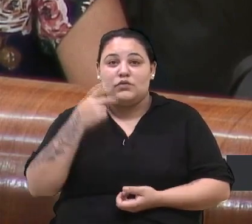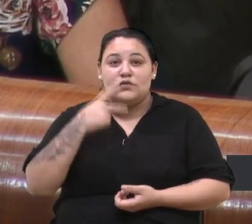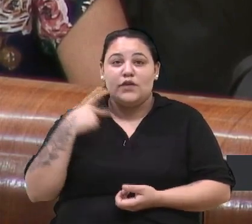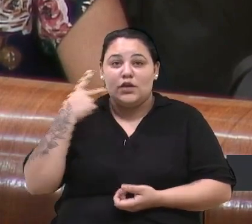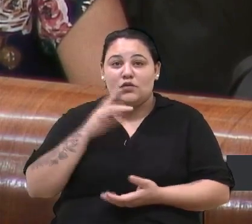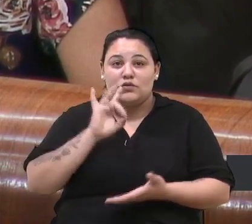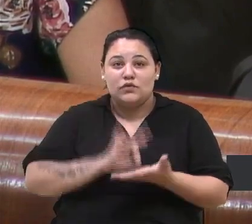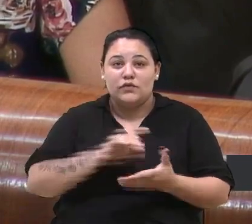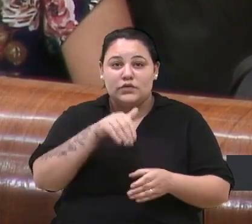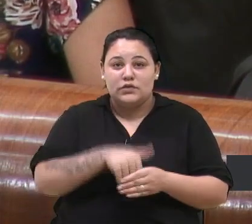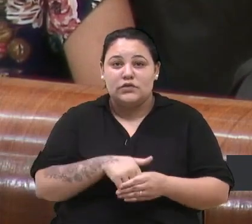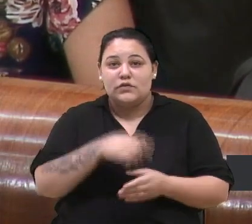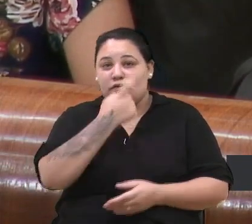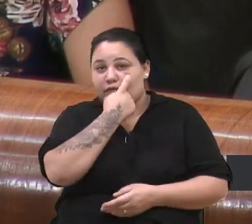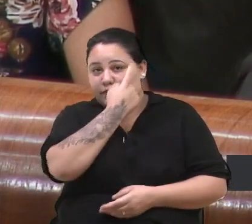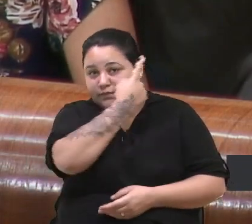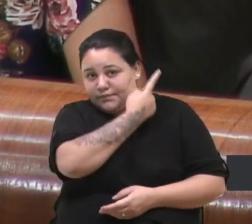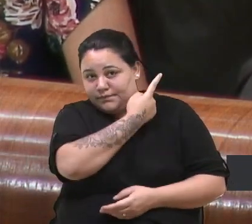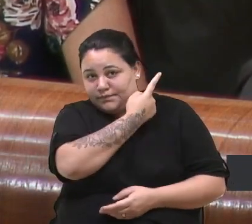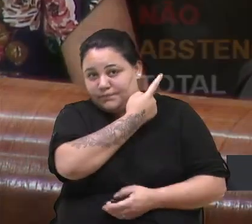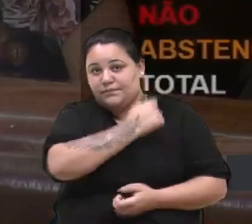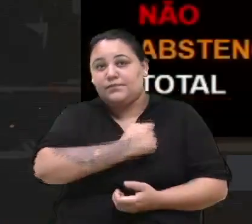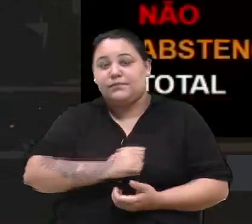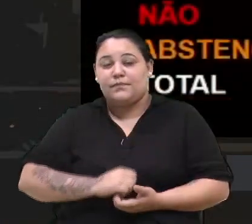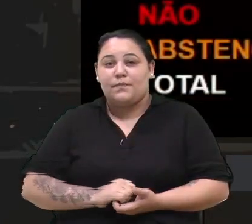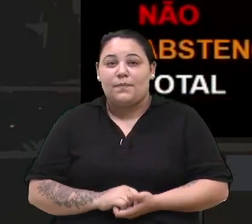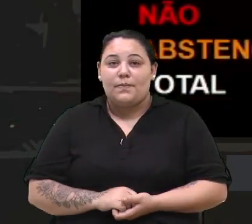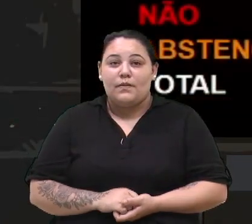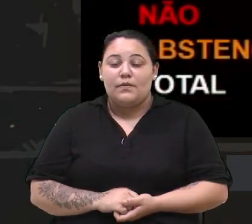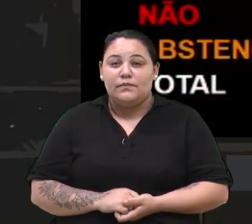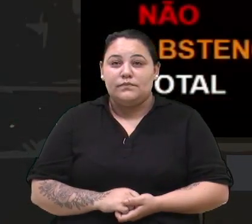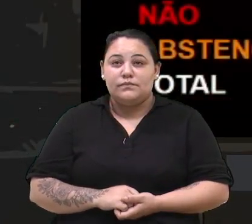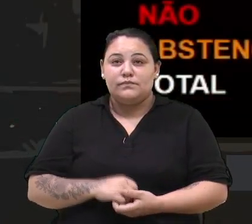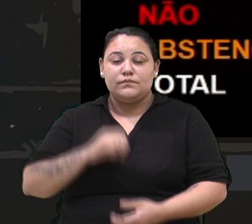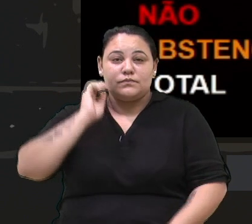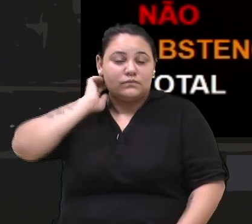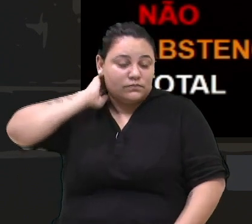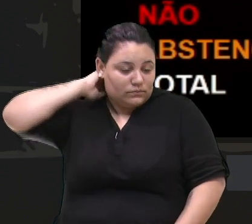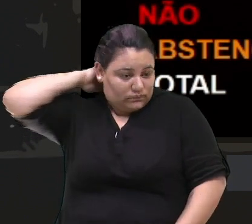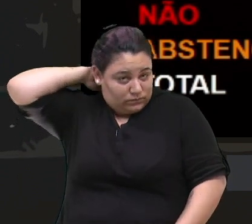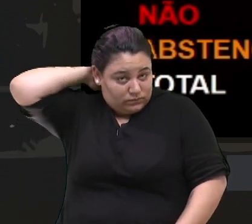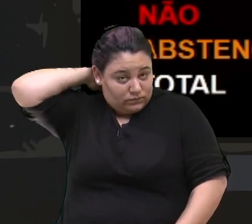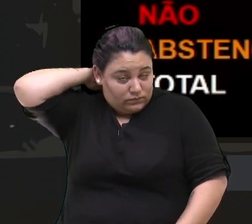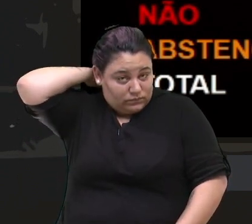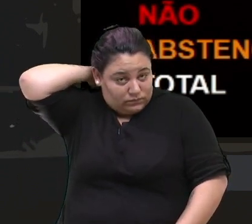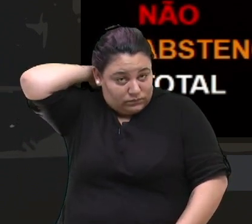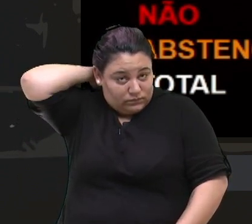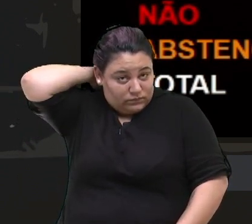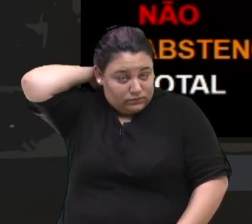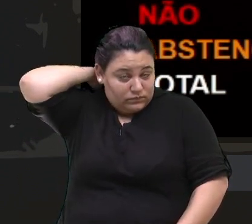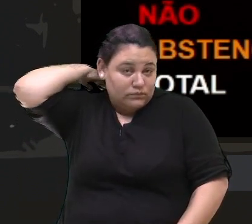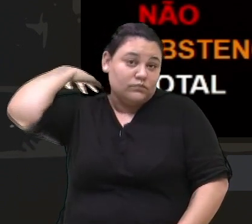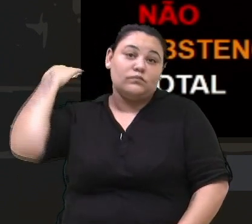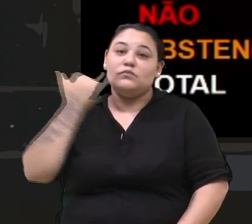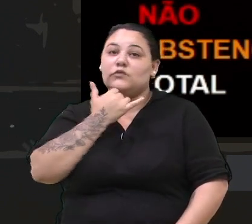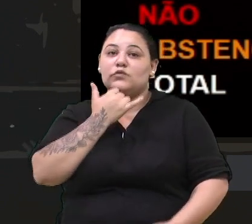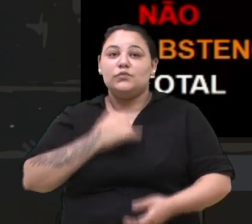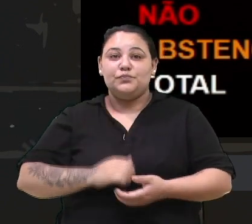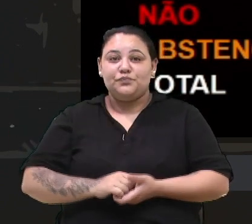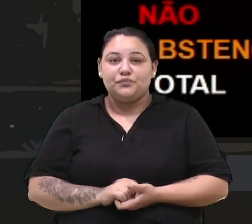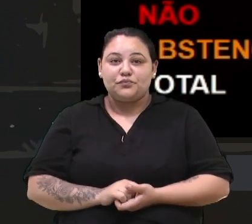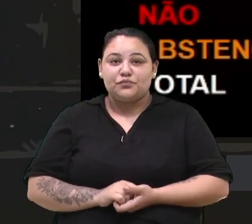seus votos. Fantinel vota sim, senhor presidente. Obrigado, Fantinel, vota sim. Vereador Ues vota